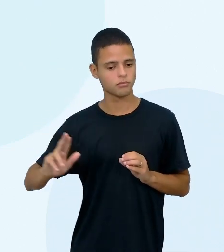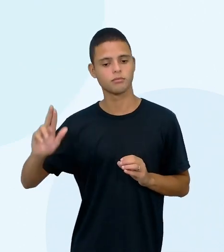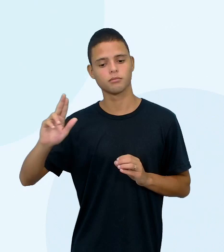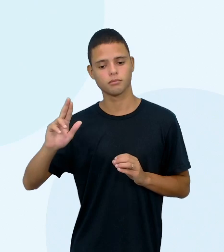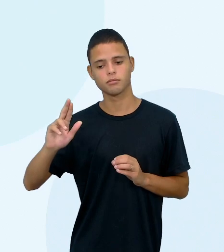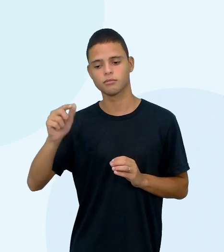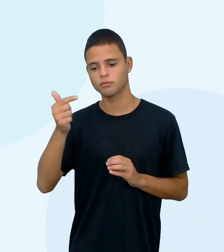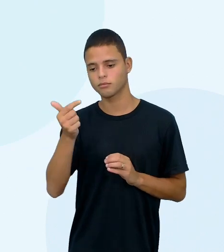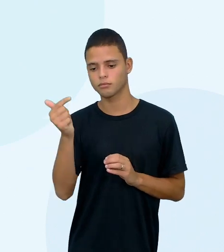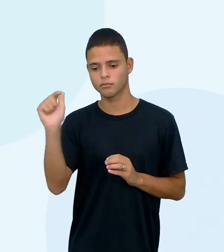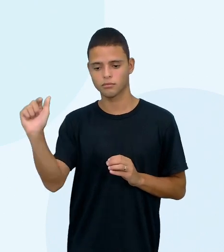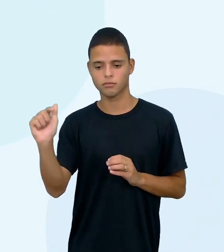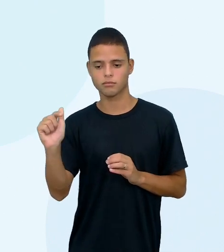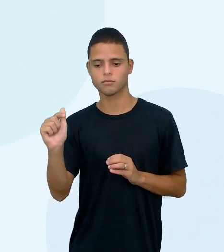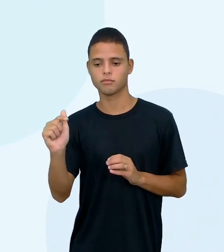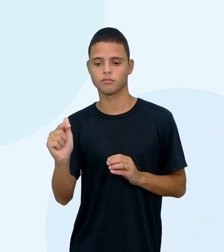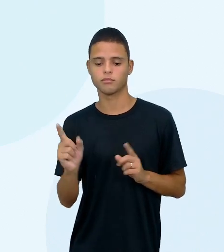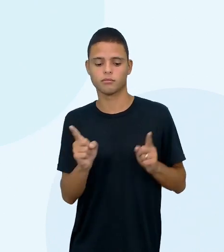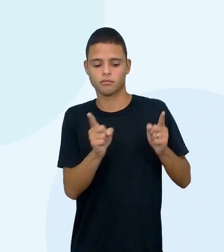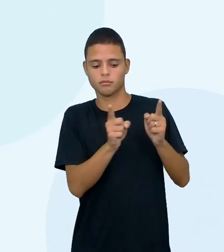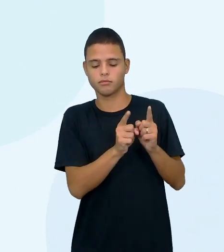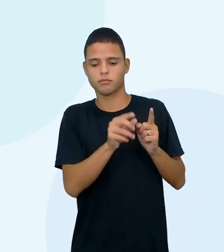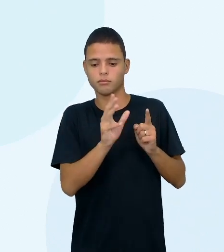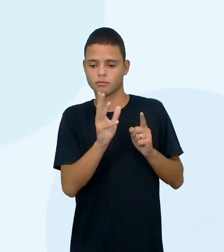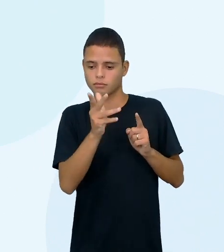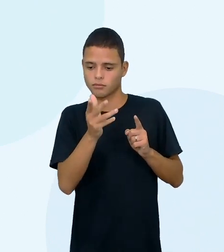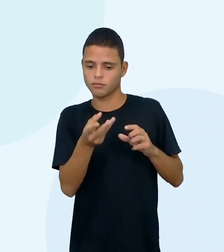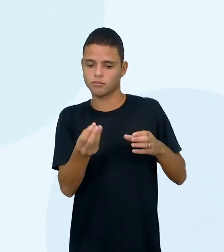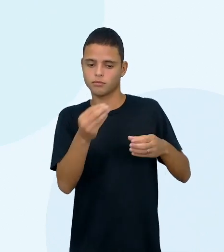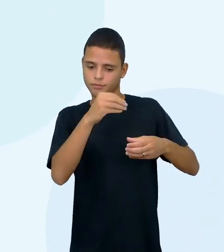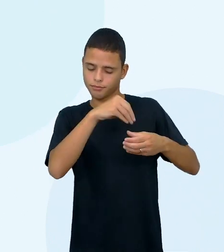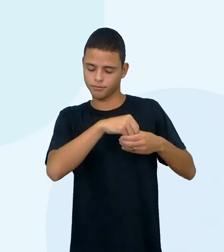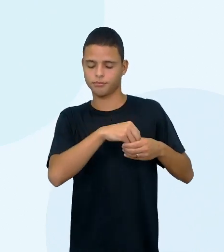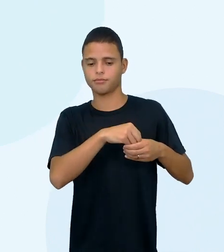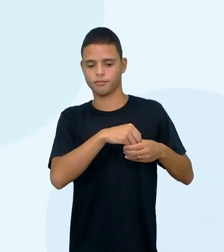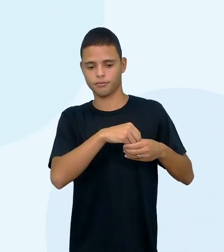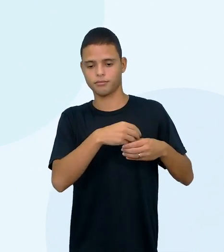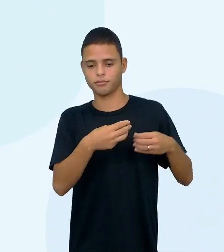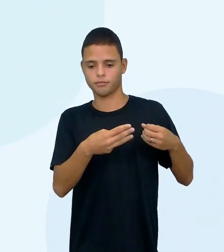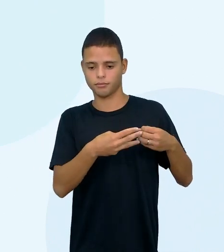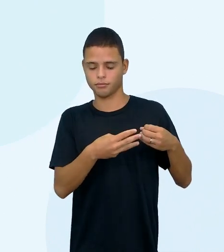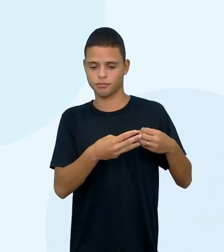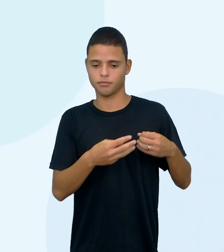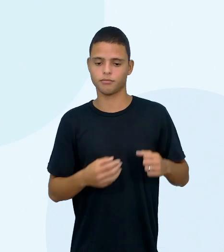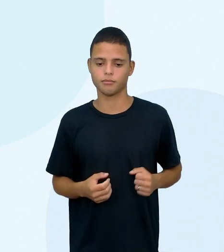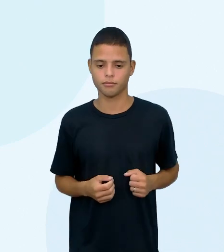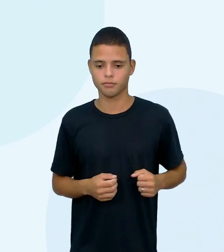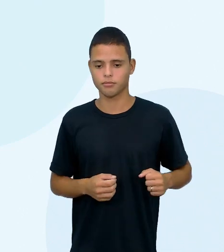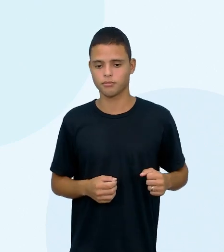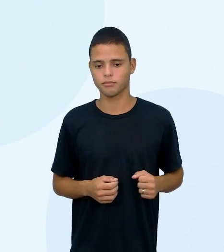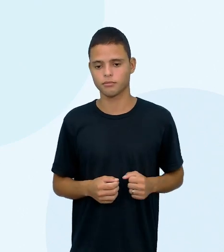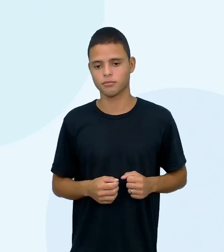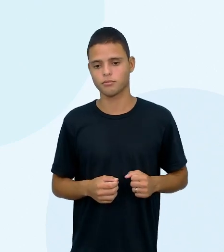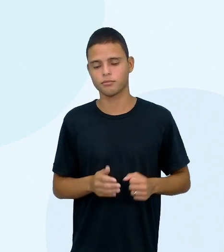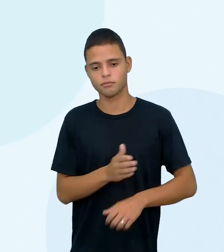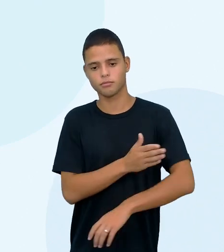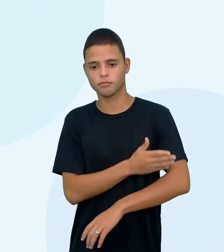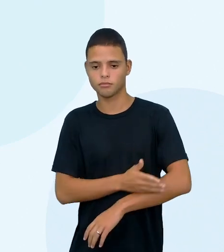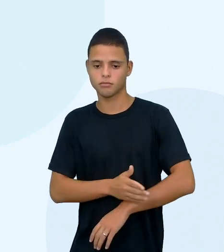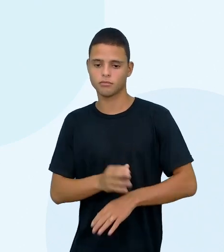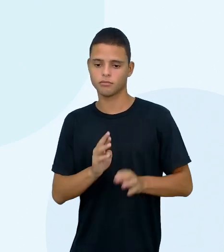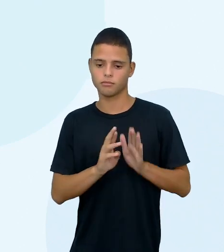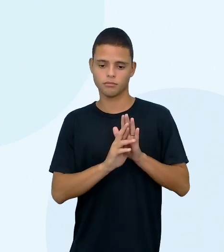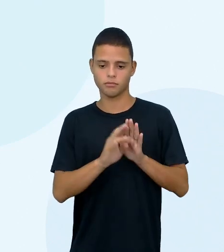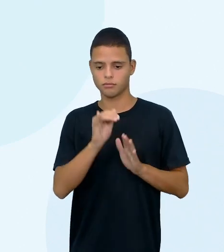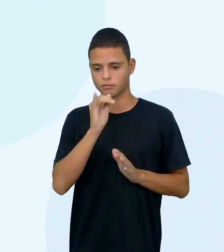aí uma outra parte vai acontecer então no interior das células. E os principais